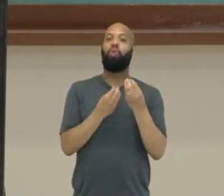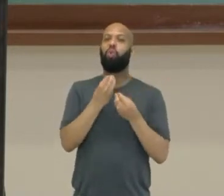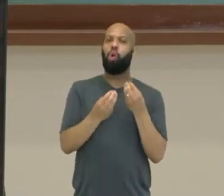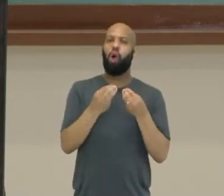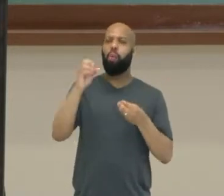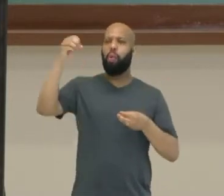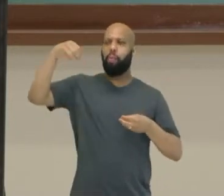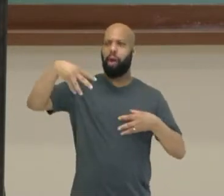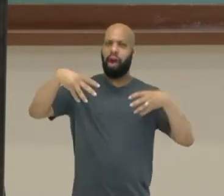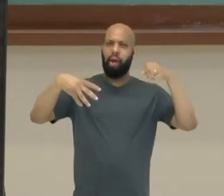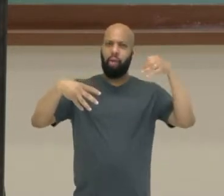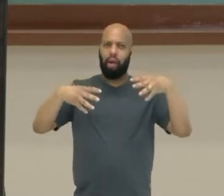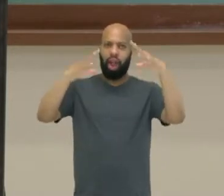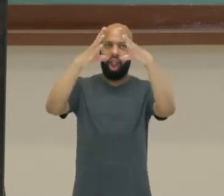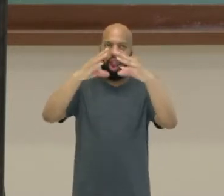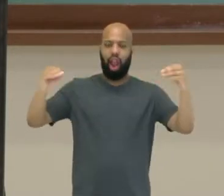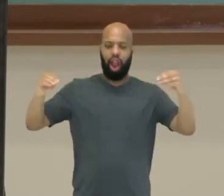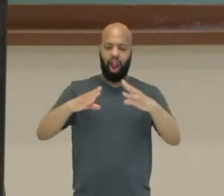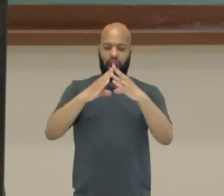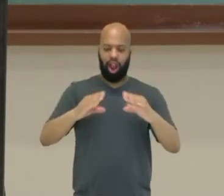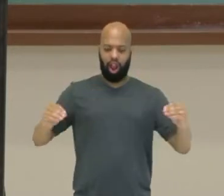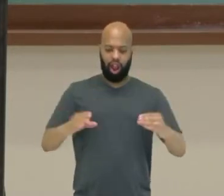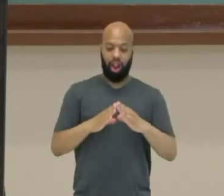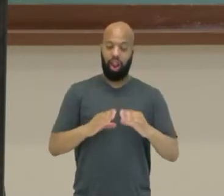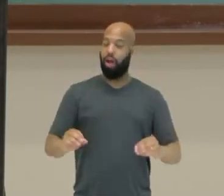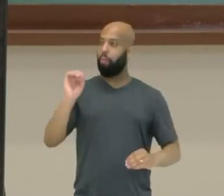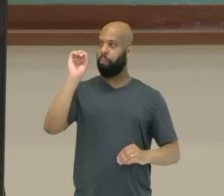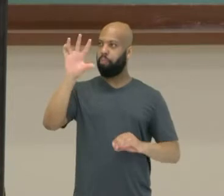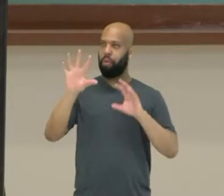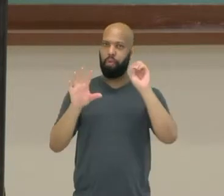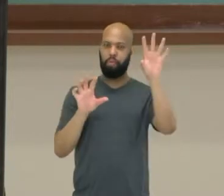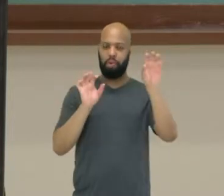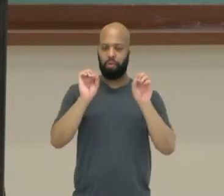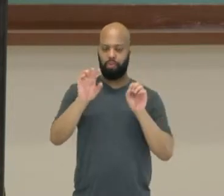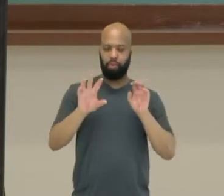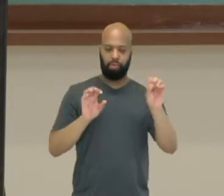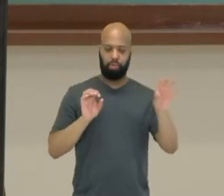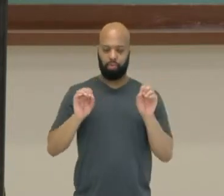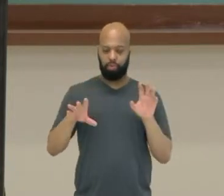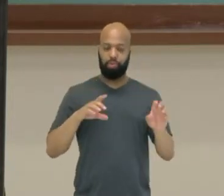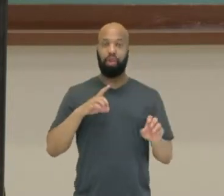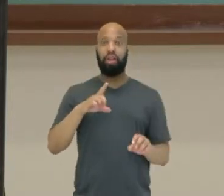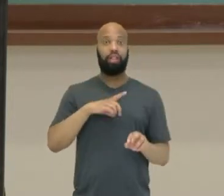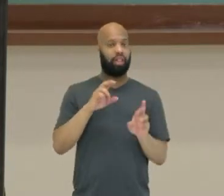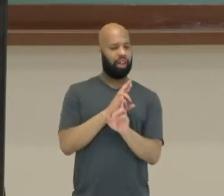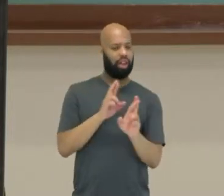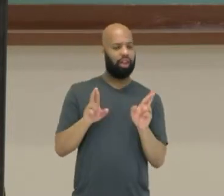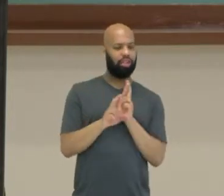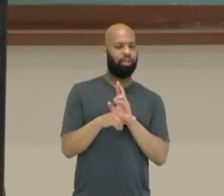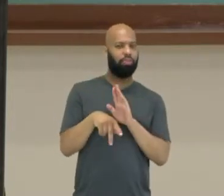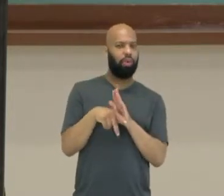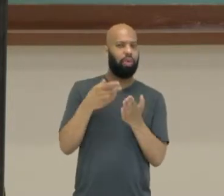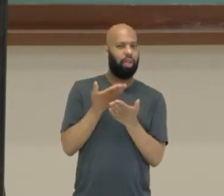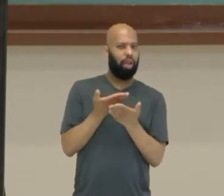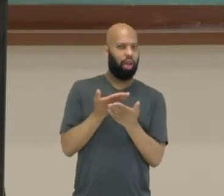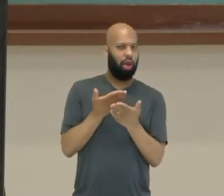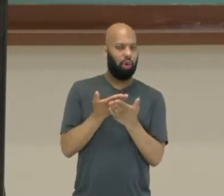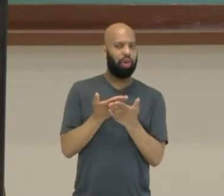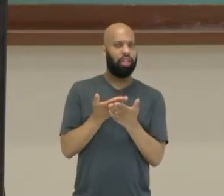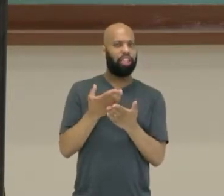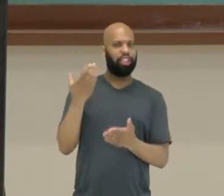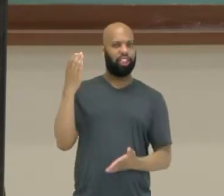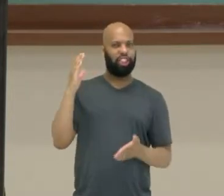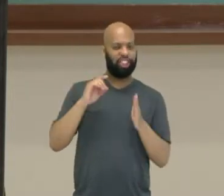esse pisca-pisca funciona? Será que tem a ver com as aulas de ciências? Então repare bem na